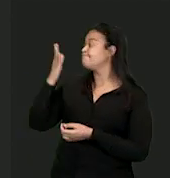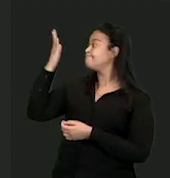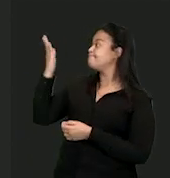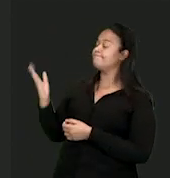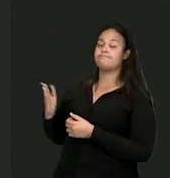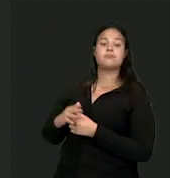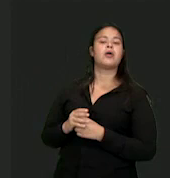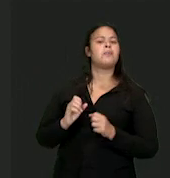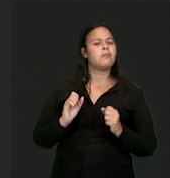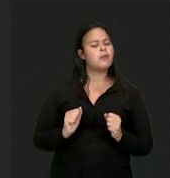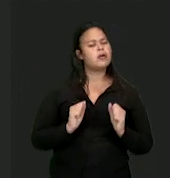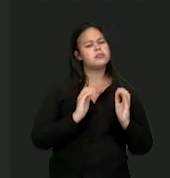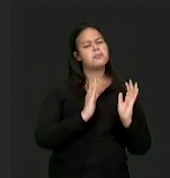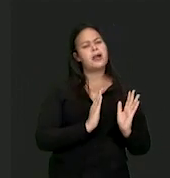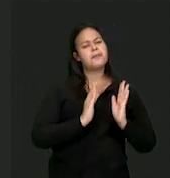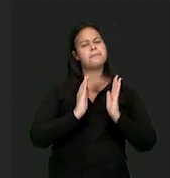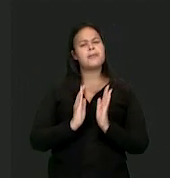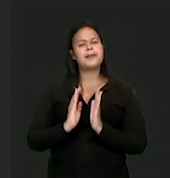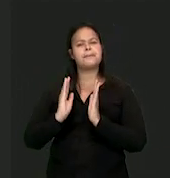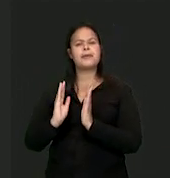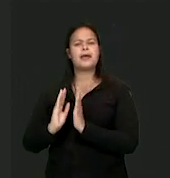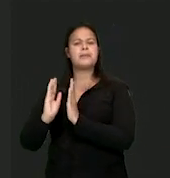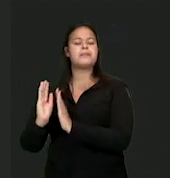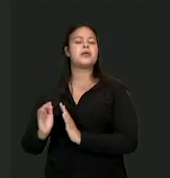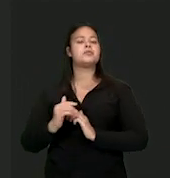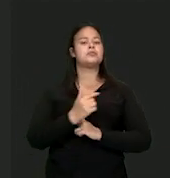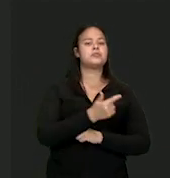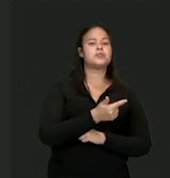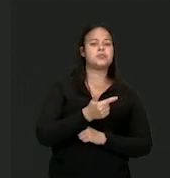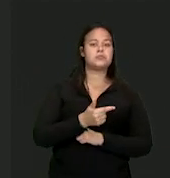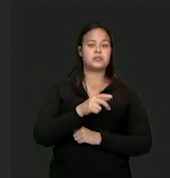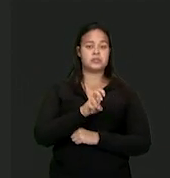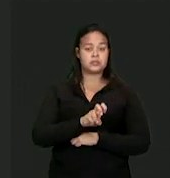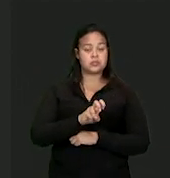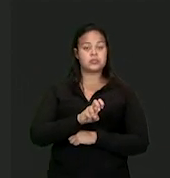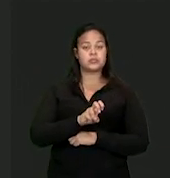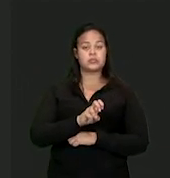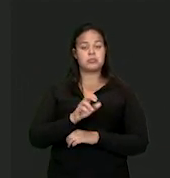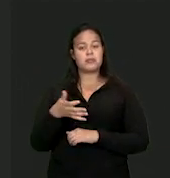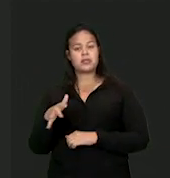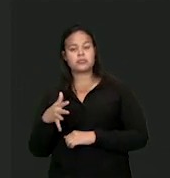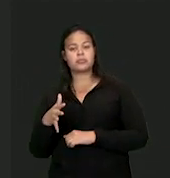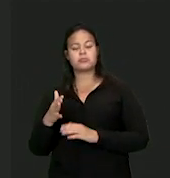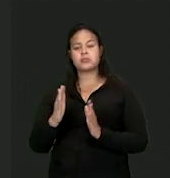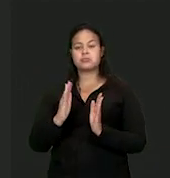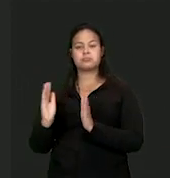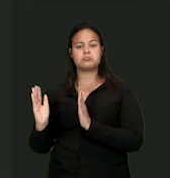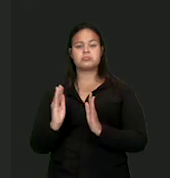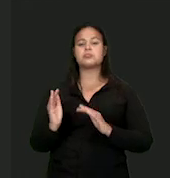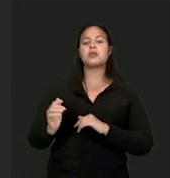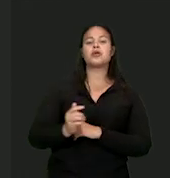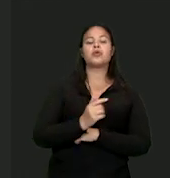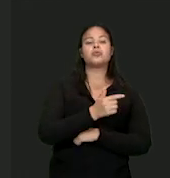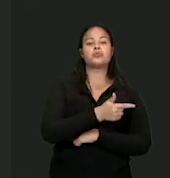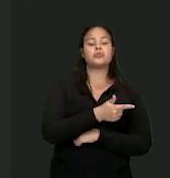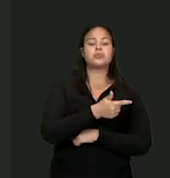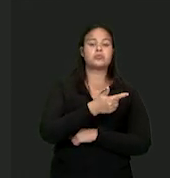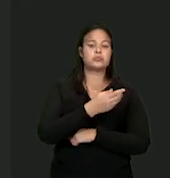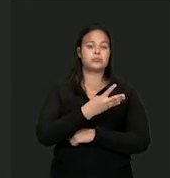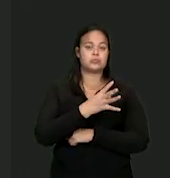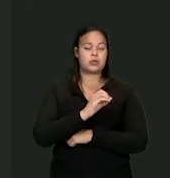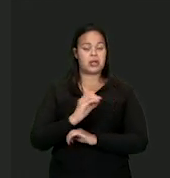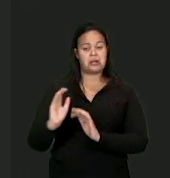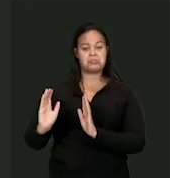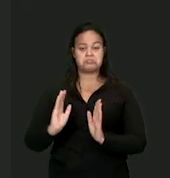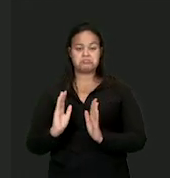Eu posso ir fazendo devagar. O 225 vai ficar mais ou menos aqui. E o 240 vai ficar mais ou menos aqui.